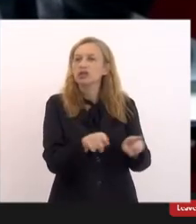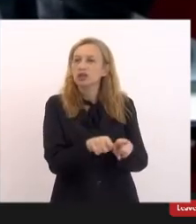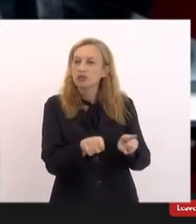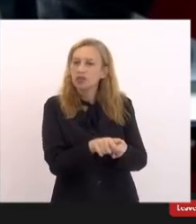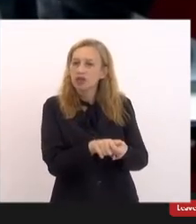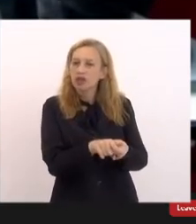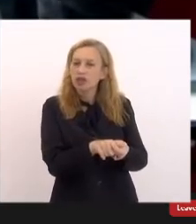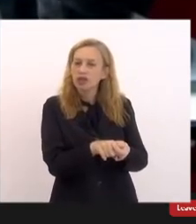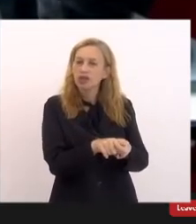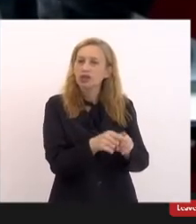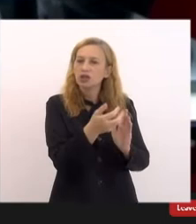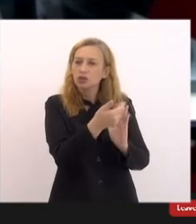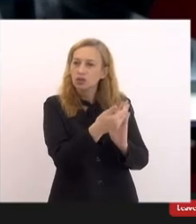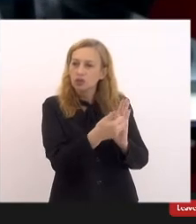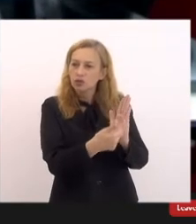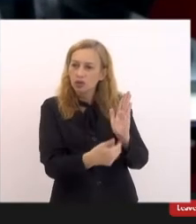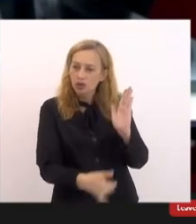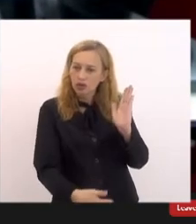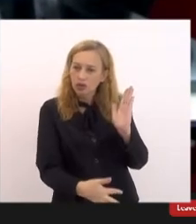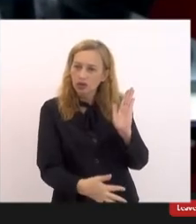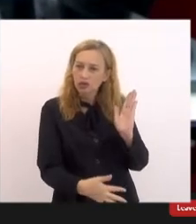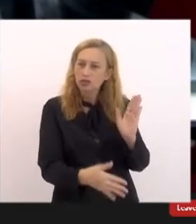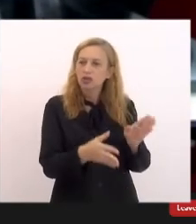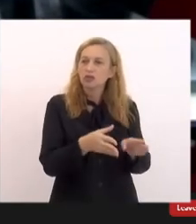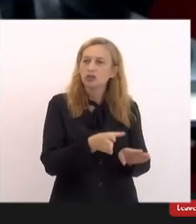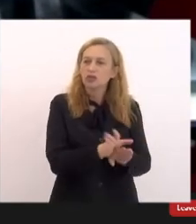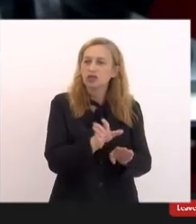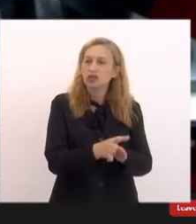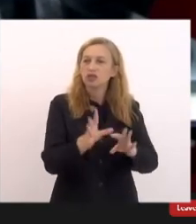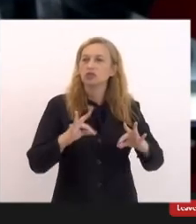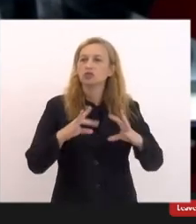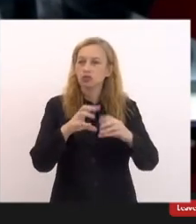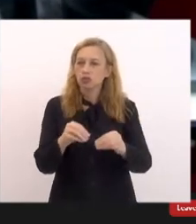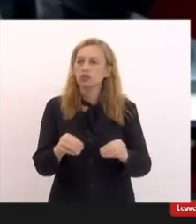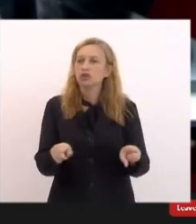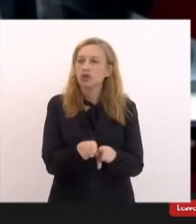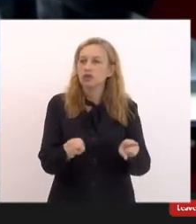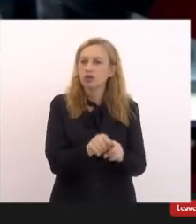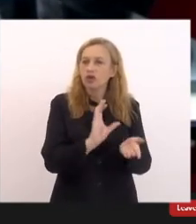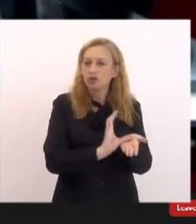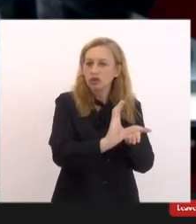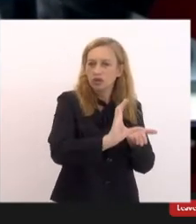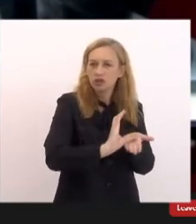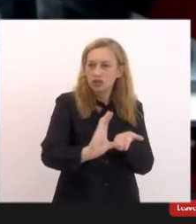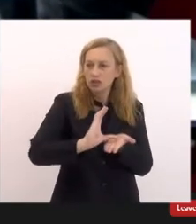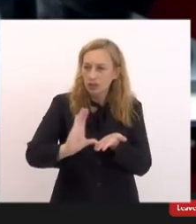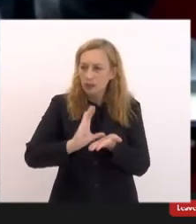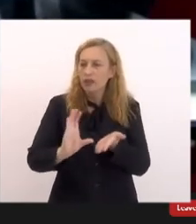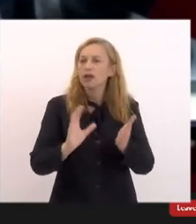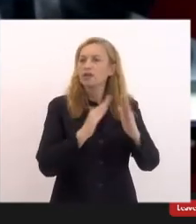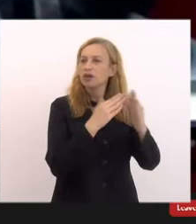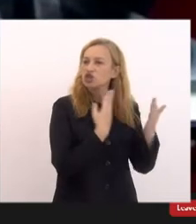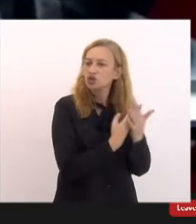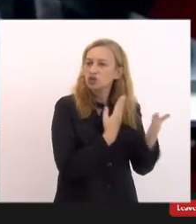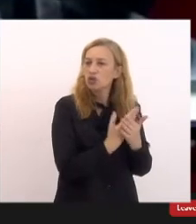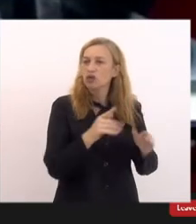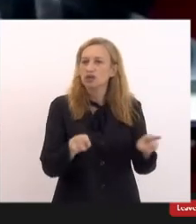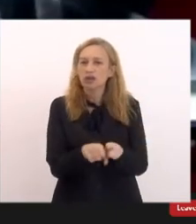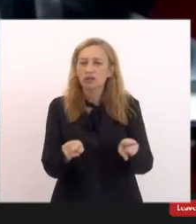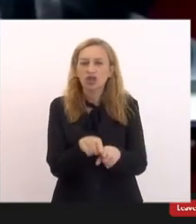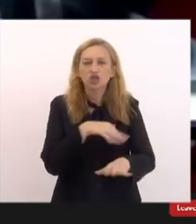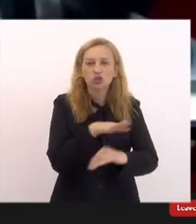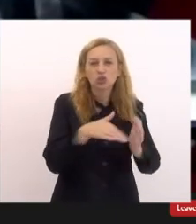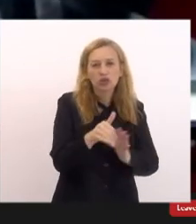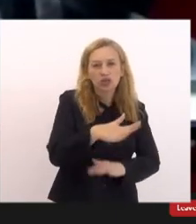nós passamos para as nossas unidades. Nós disponibilizamos recursos financeiros para as escolas também. Então, todas as